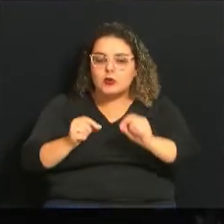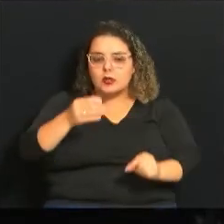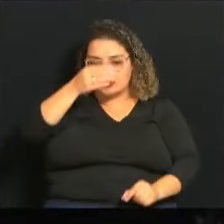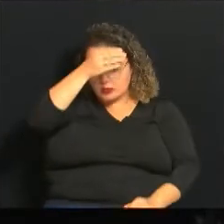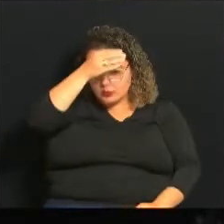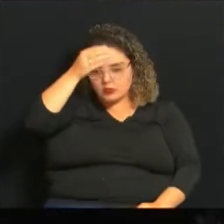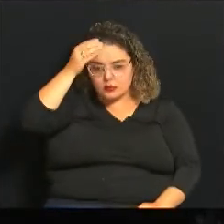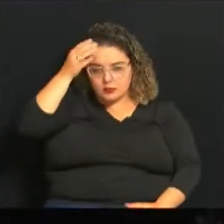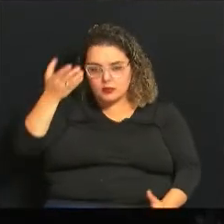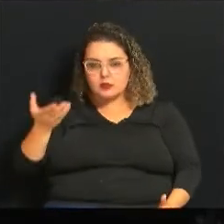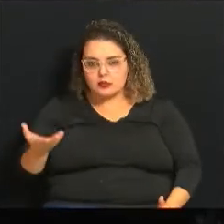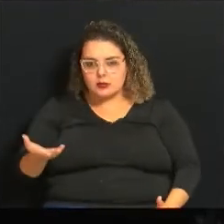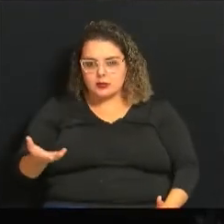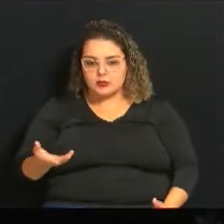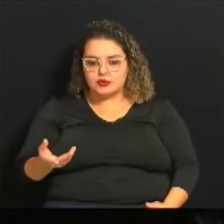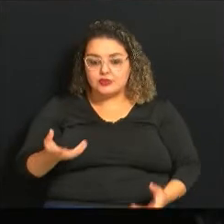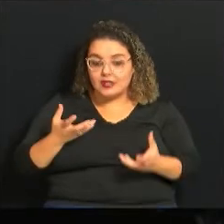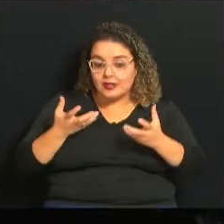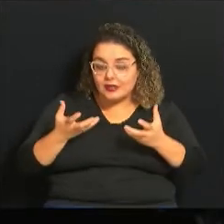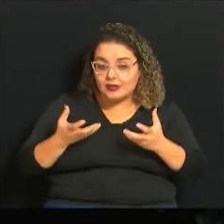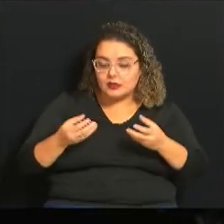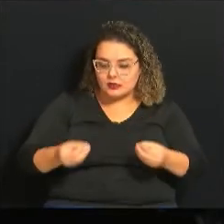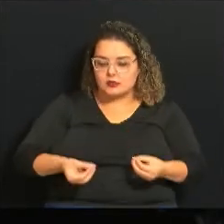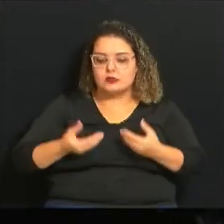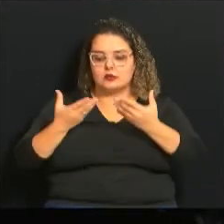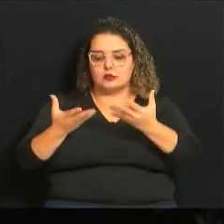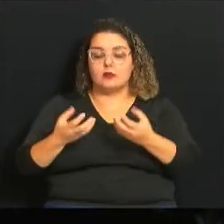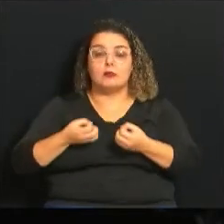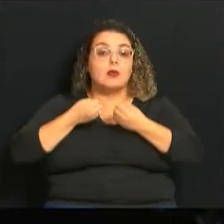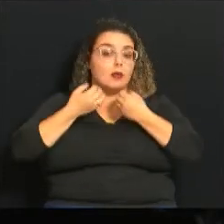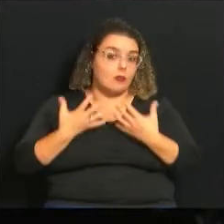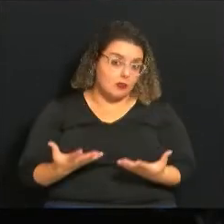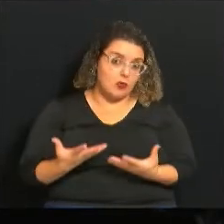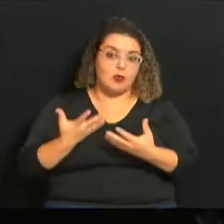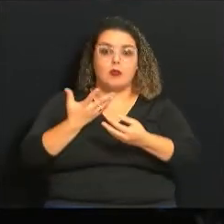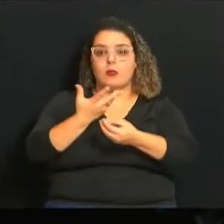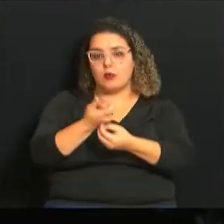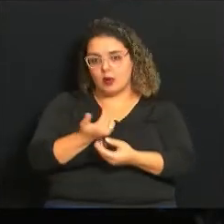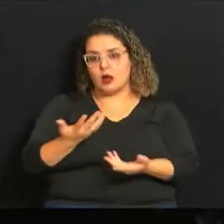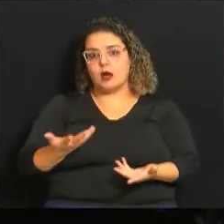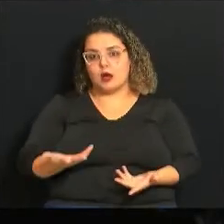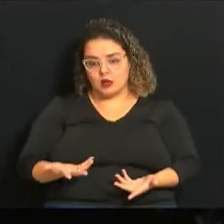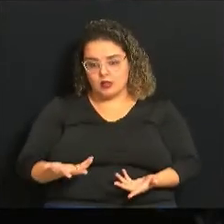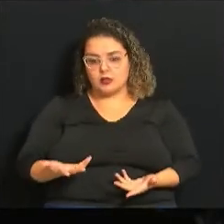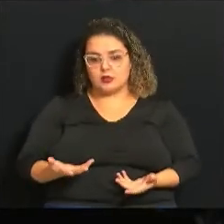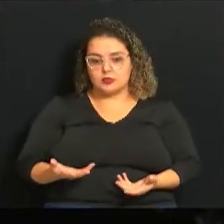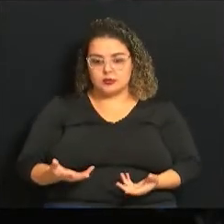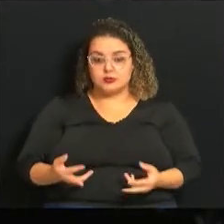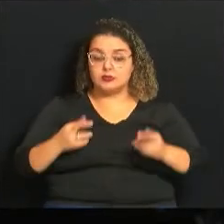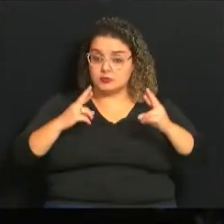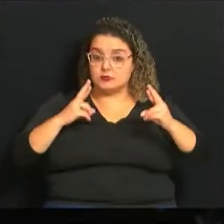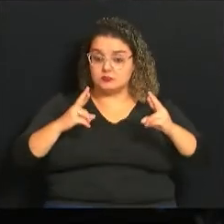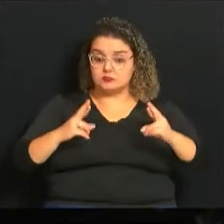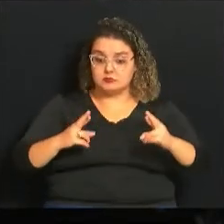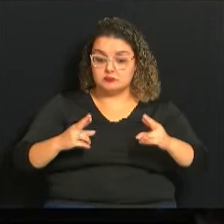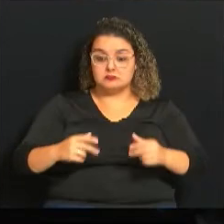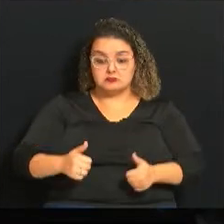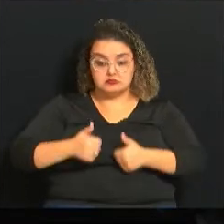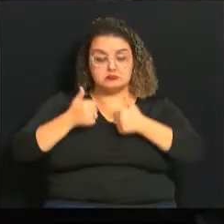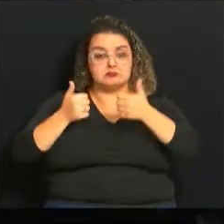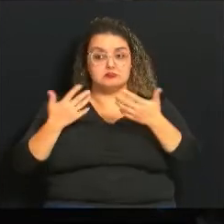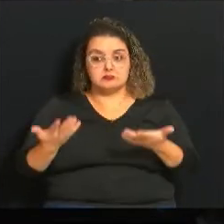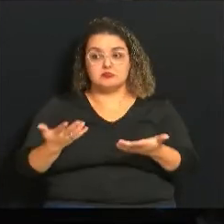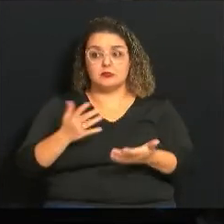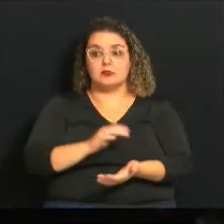entregar um bom produto, entregar uma boa arte que satisfaça ali as expectativas e o briefing, né? Que a gente fala